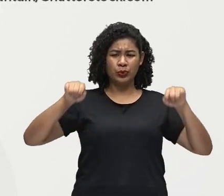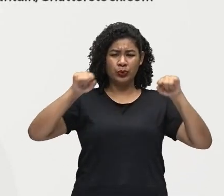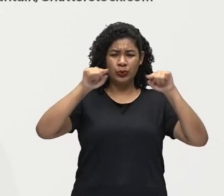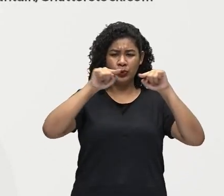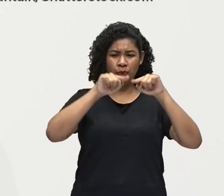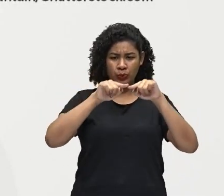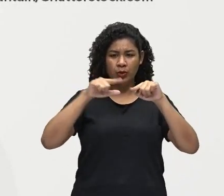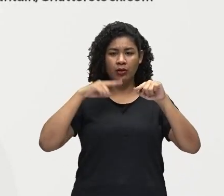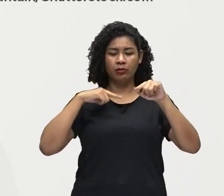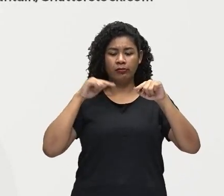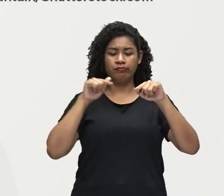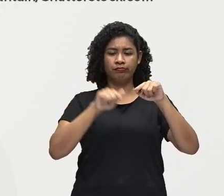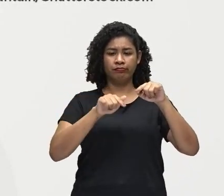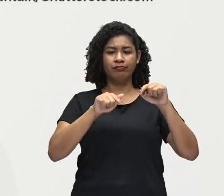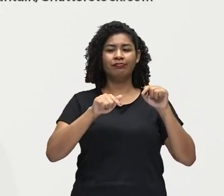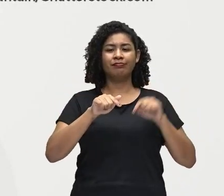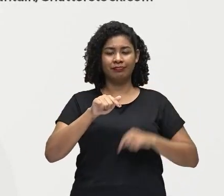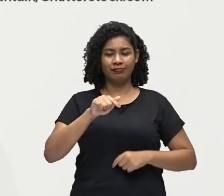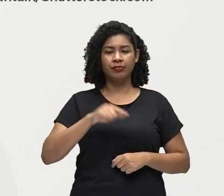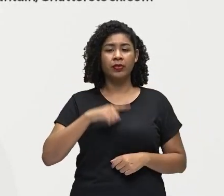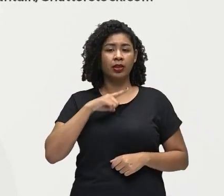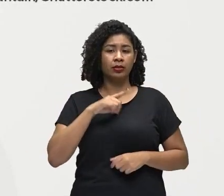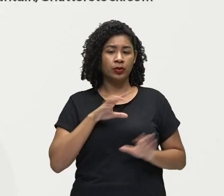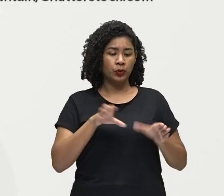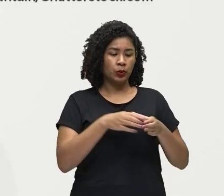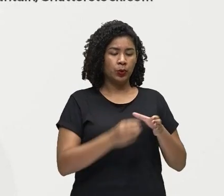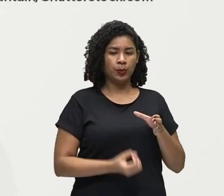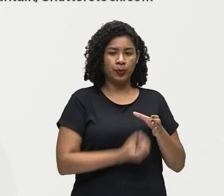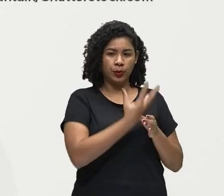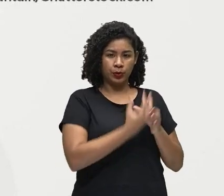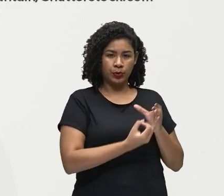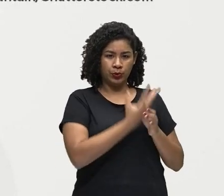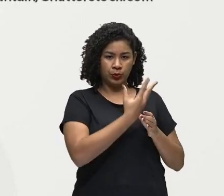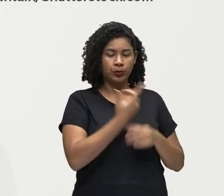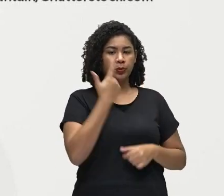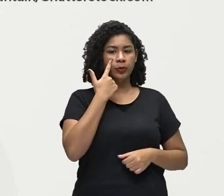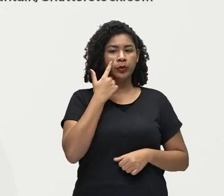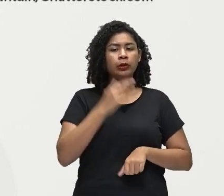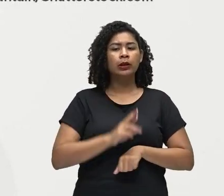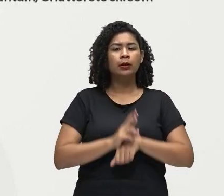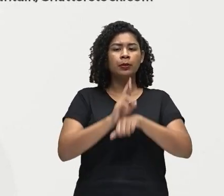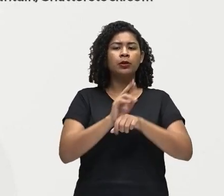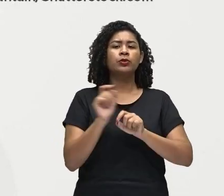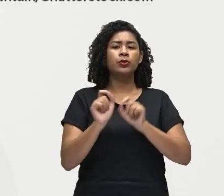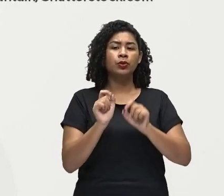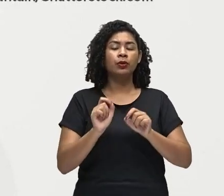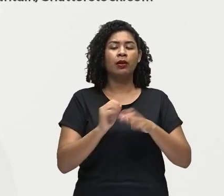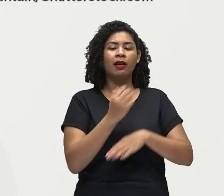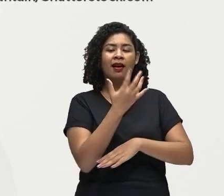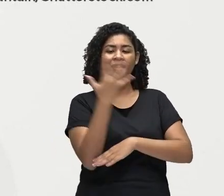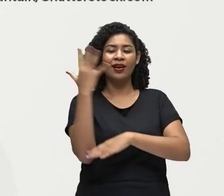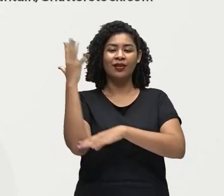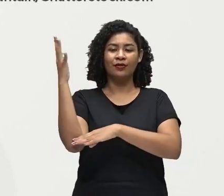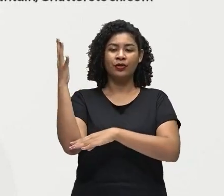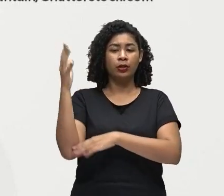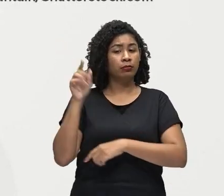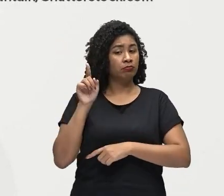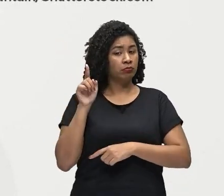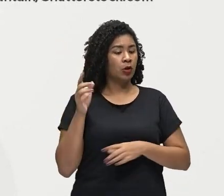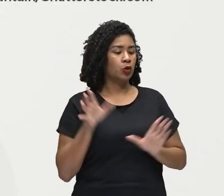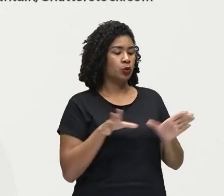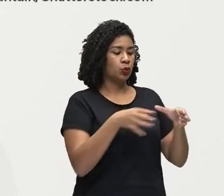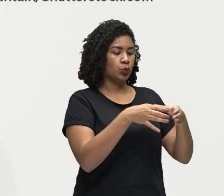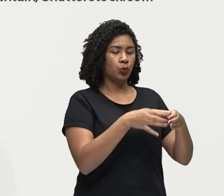aí a presença dos seres produtores. A gente representa aqui os seres produtores, olha, pela árvore, né, nós temos aqui, a gente está marcando de vermelho